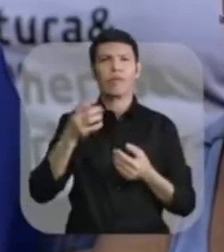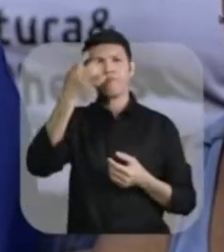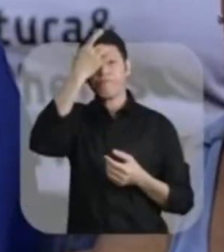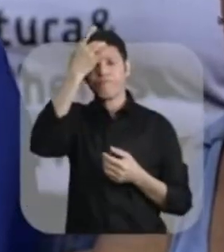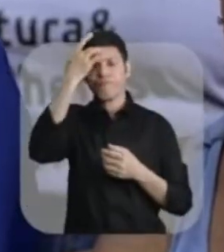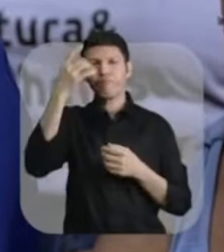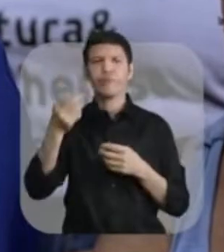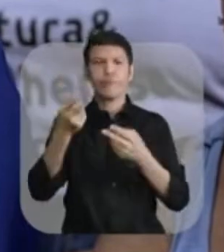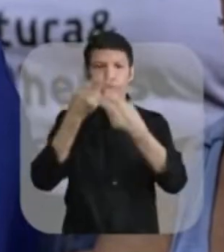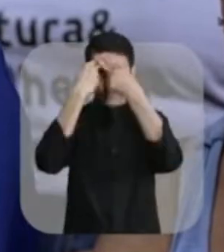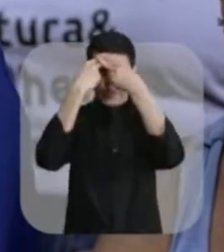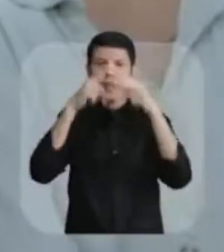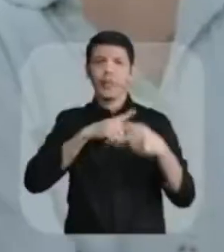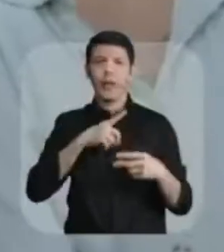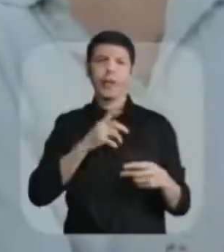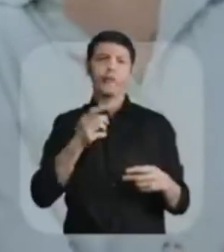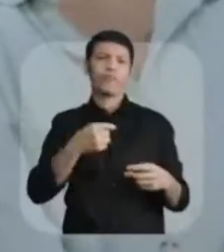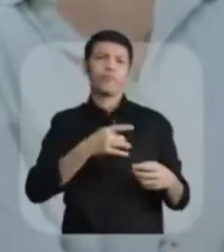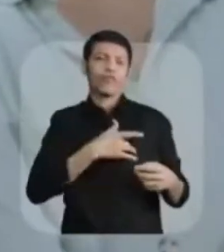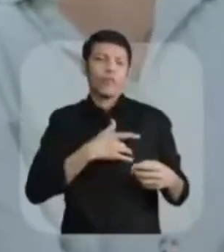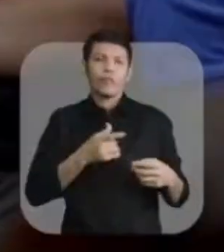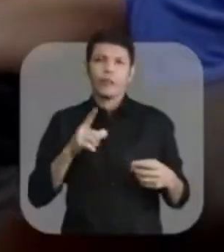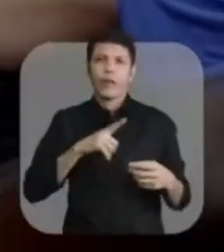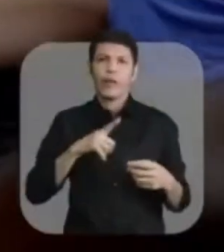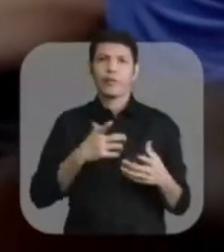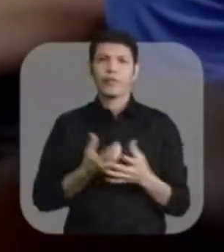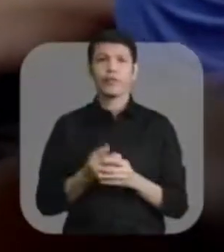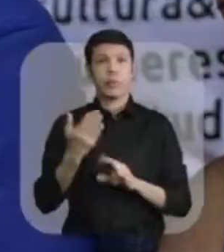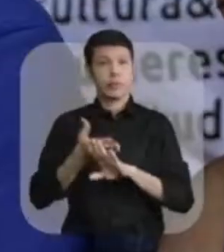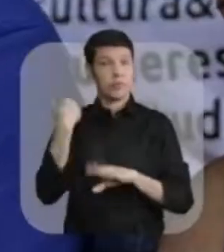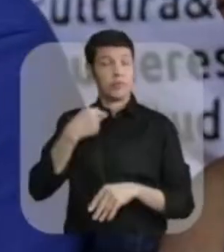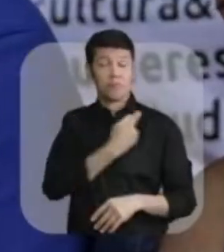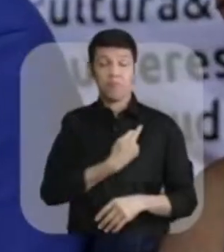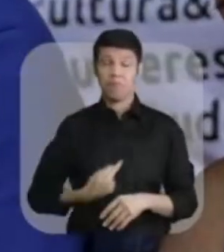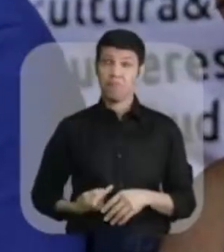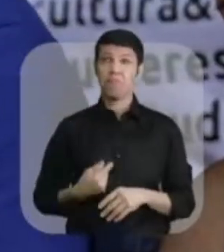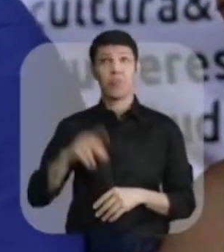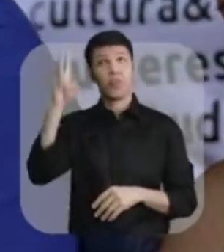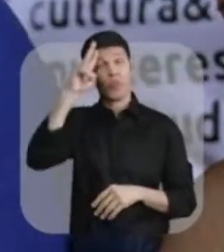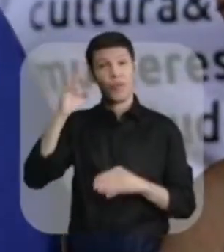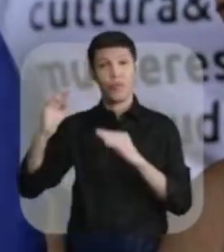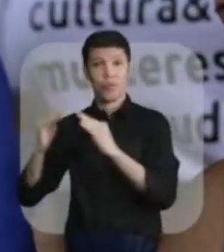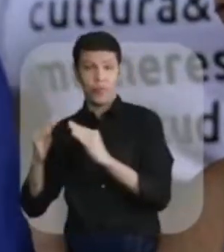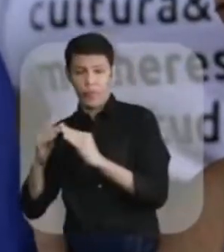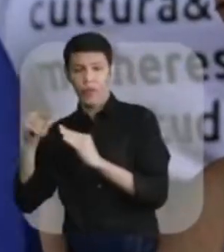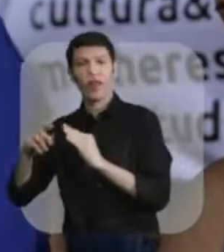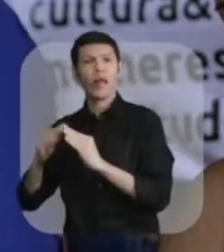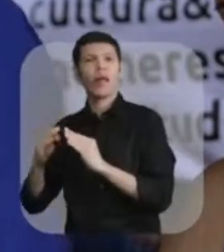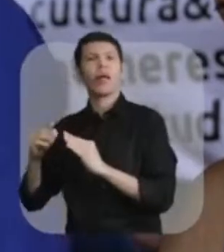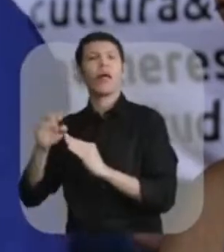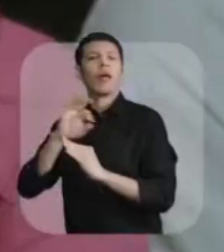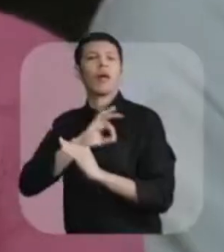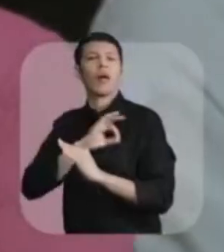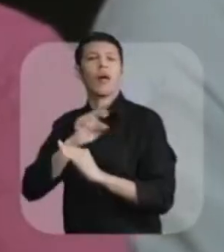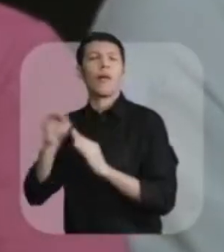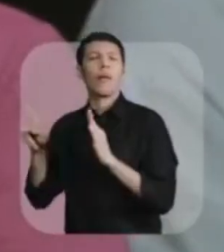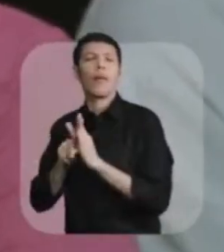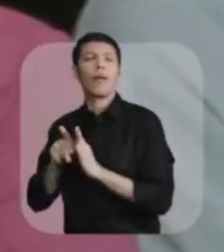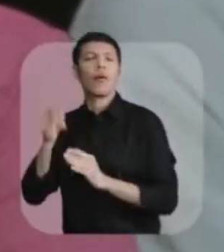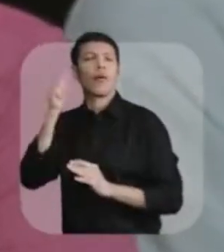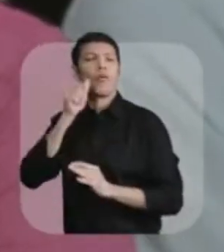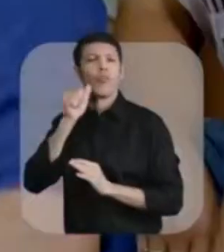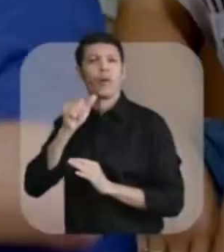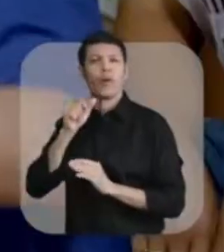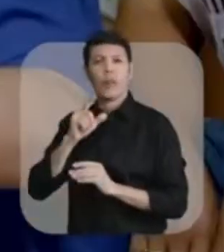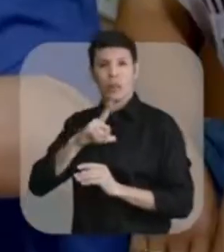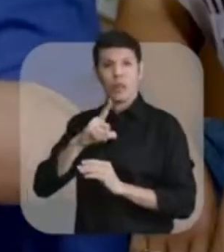corpo, na alma, no coração e tudo. Quando fui governador, eu criei a Delegacia Especializada da